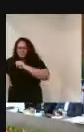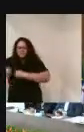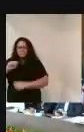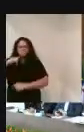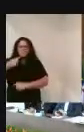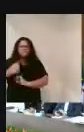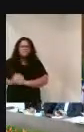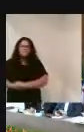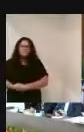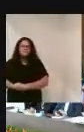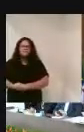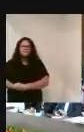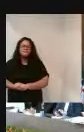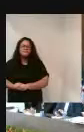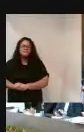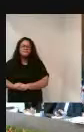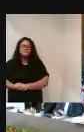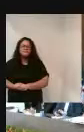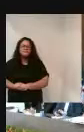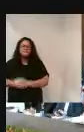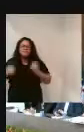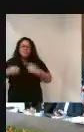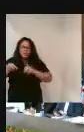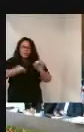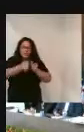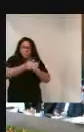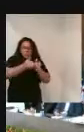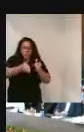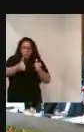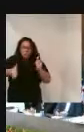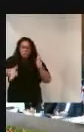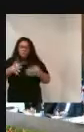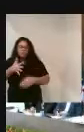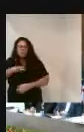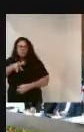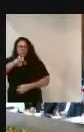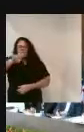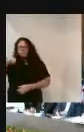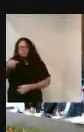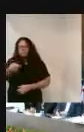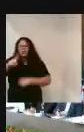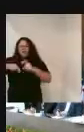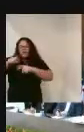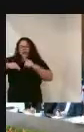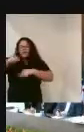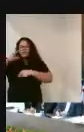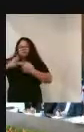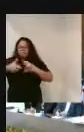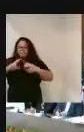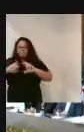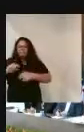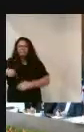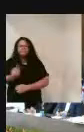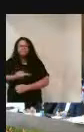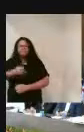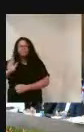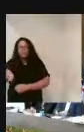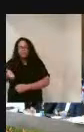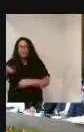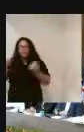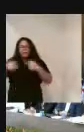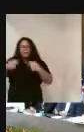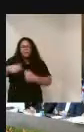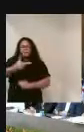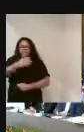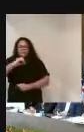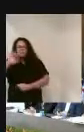para a cadeia produtiva aí aproximadamente 5 mil toneladas de materiais recicláveis, e hoje a gente está atuando com 20% dessa capacidade. A gente